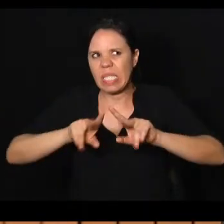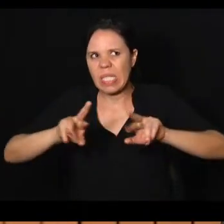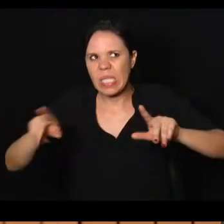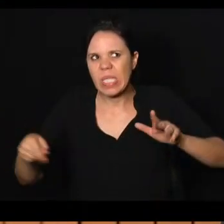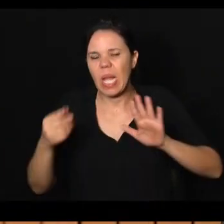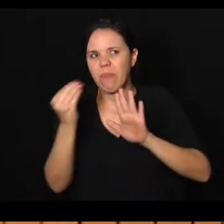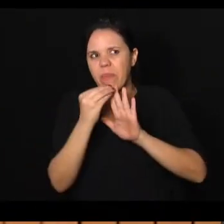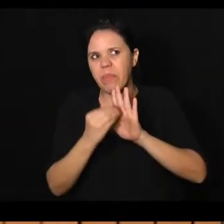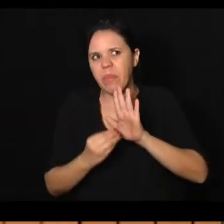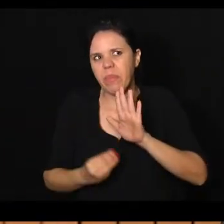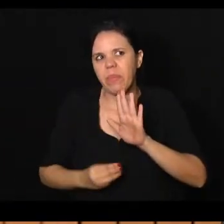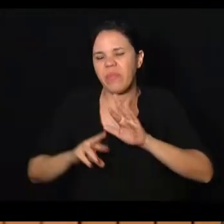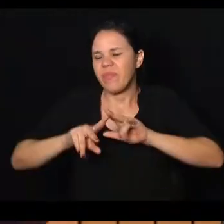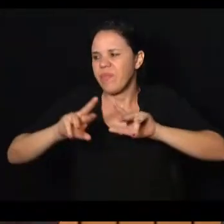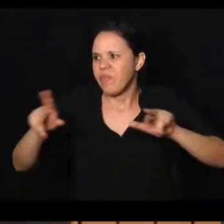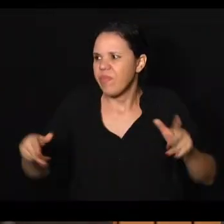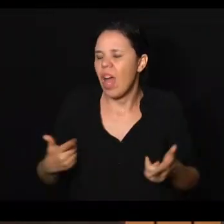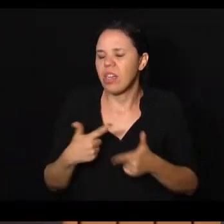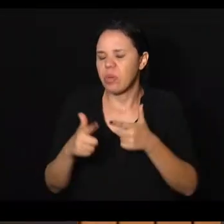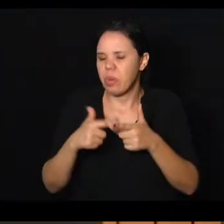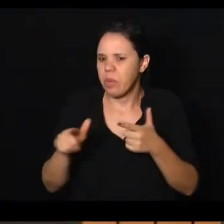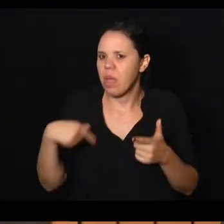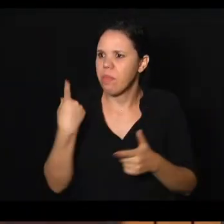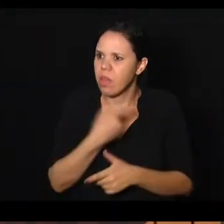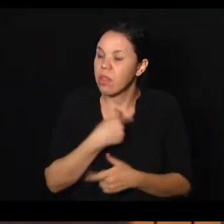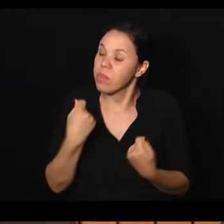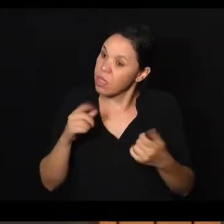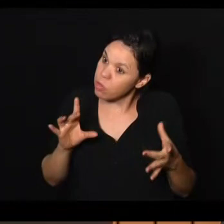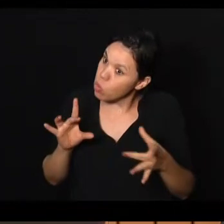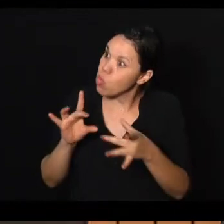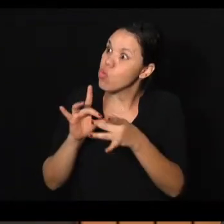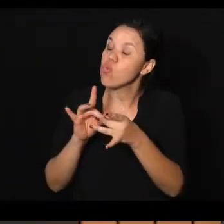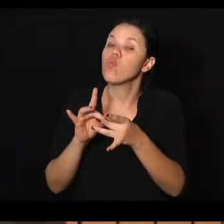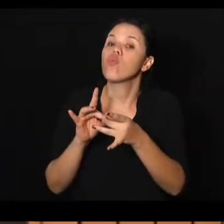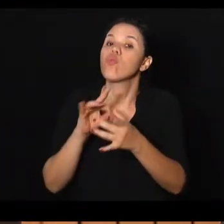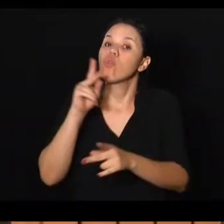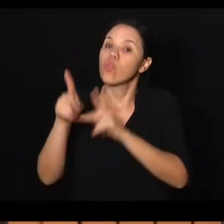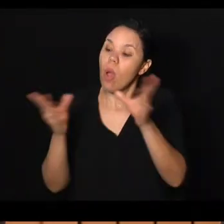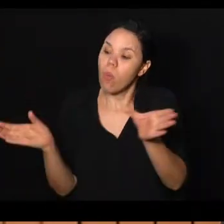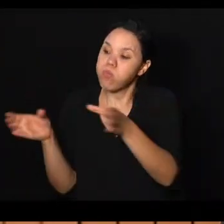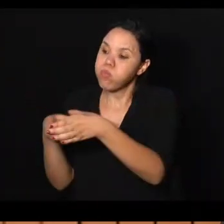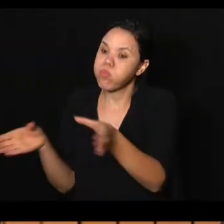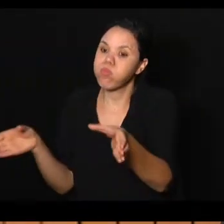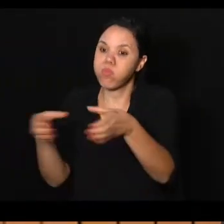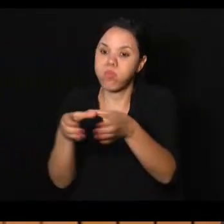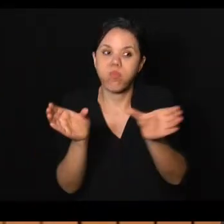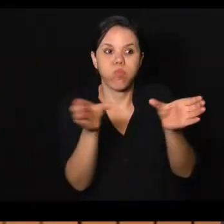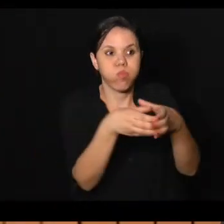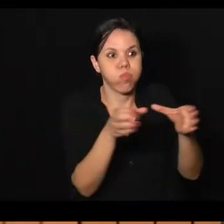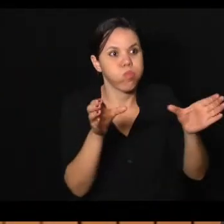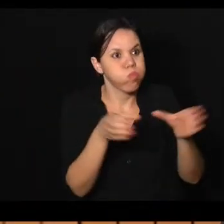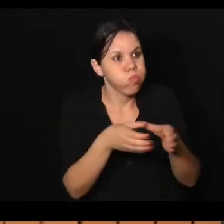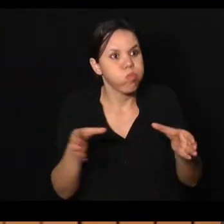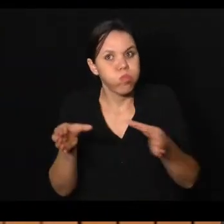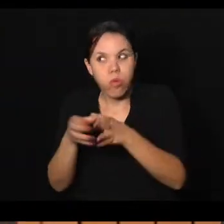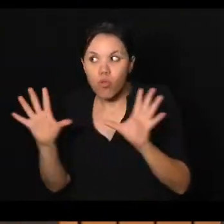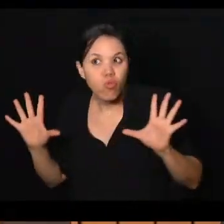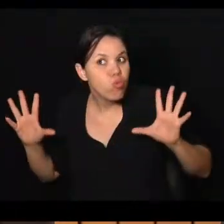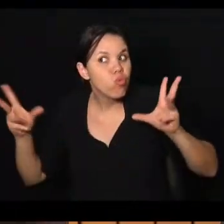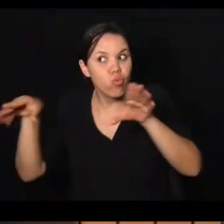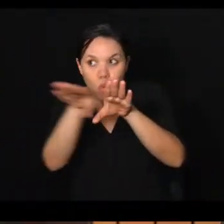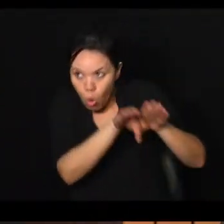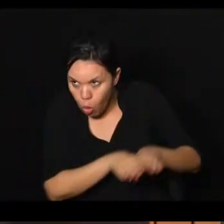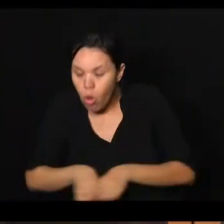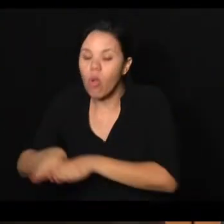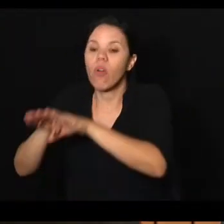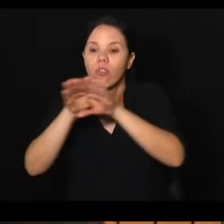temos nessa nação? Queremos unir os povos nessa nação. Queremos acolher todos os povos dessa nação.